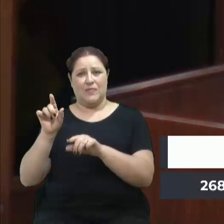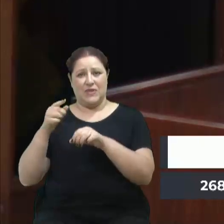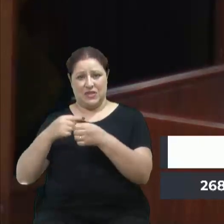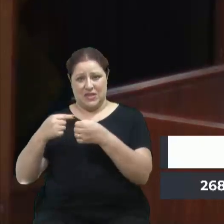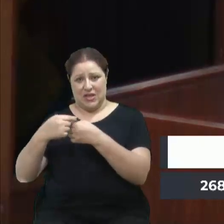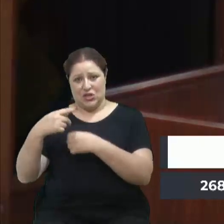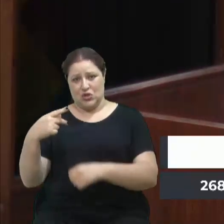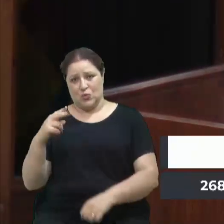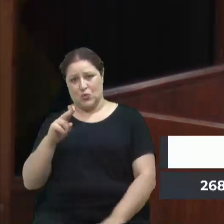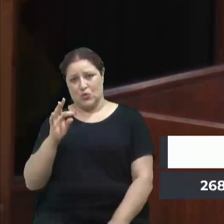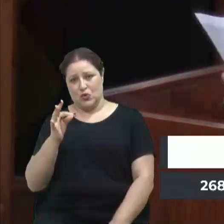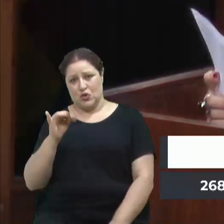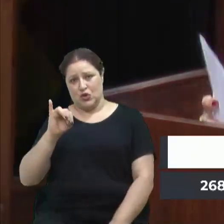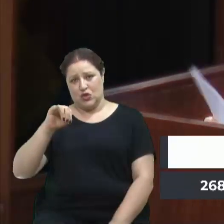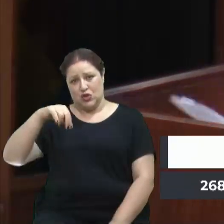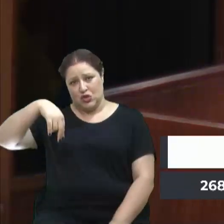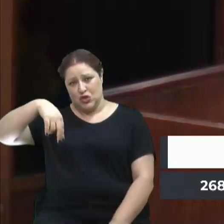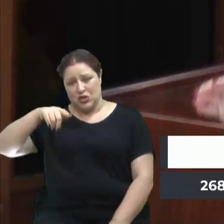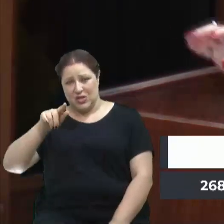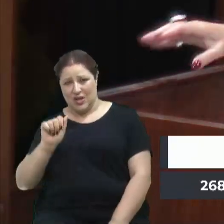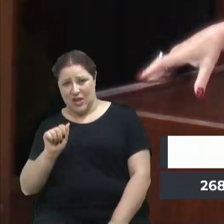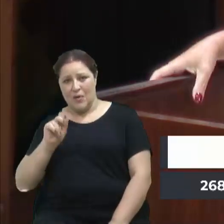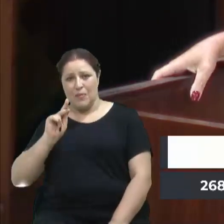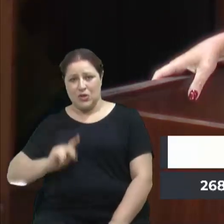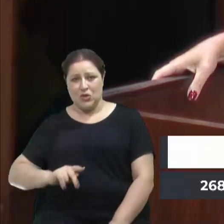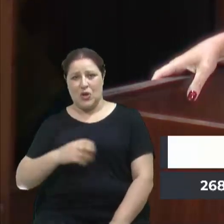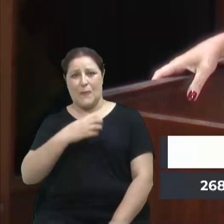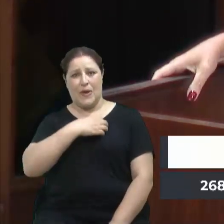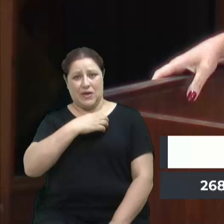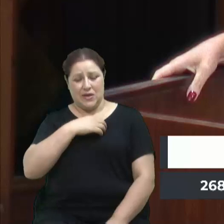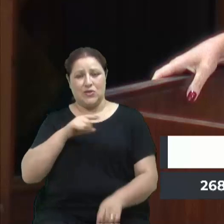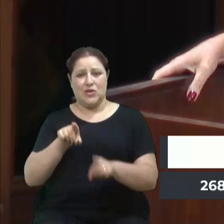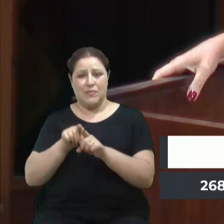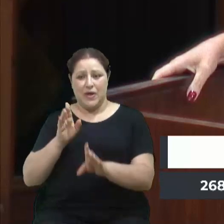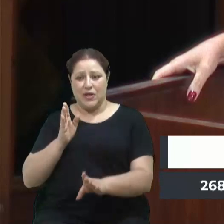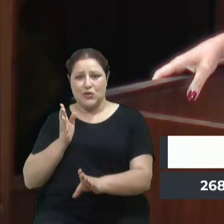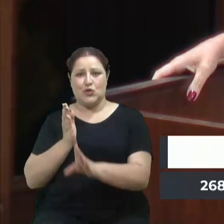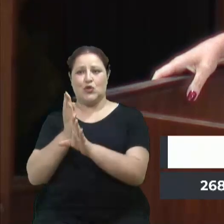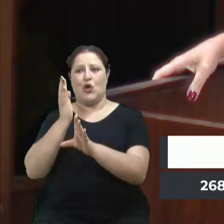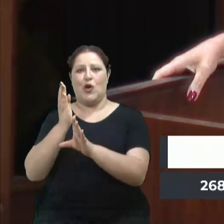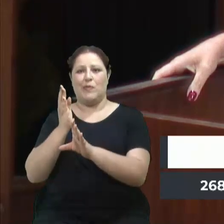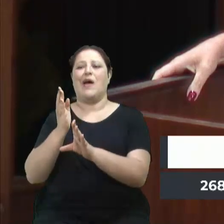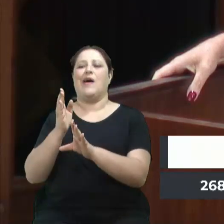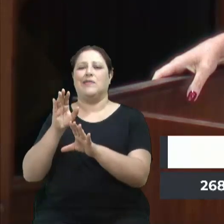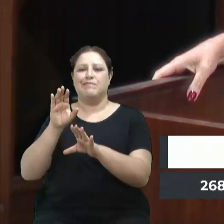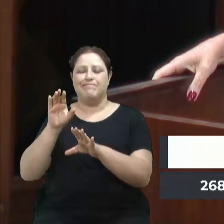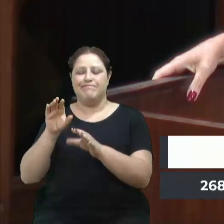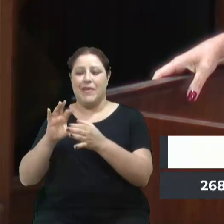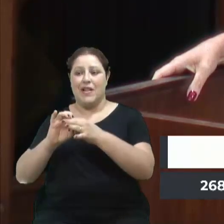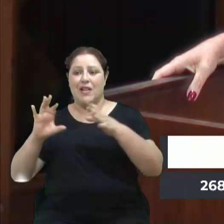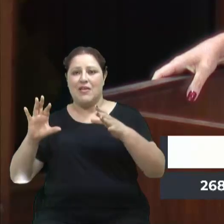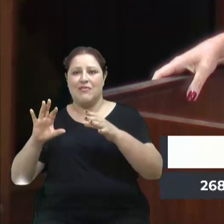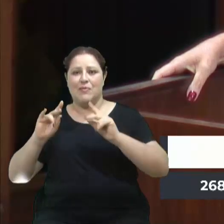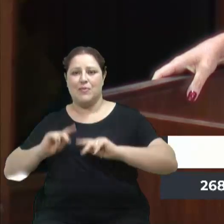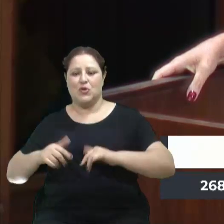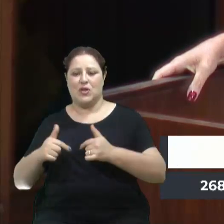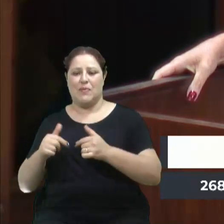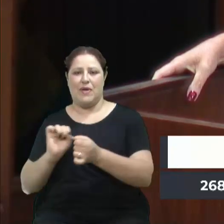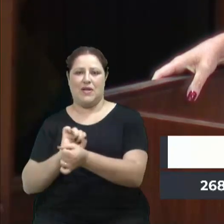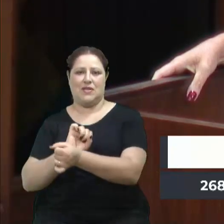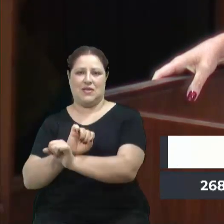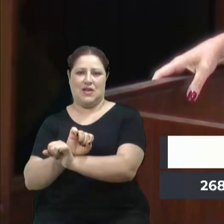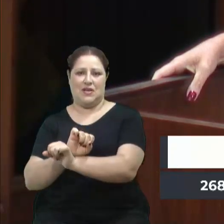Sul. Então, me parece que a escravização, que o trabalho escravo não é